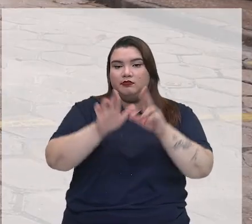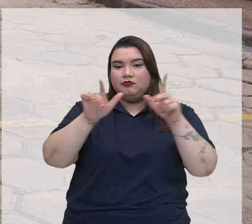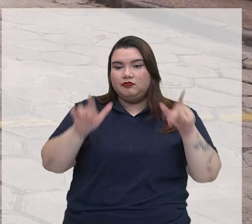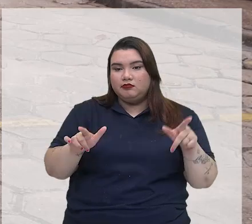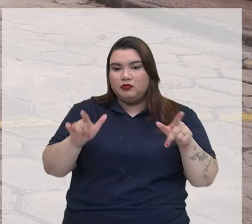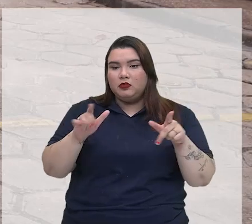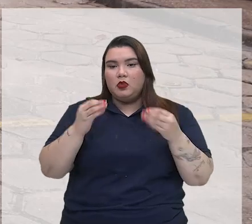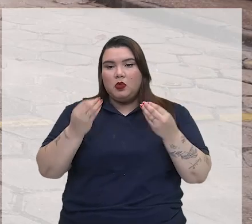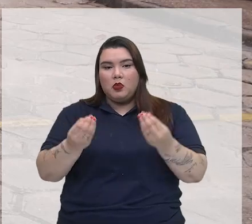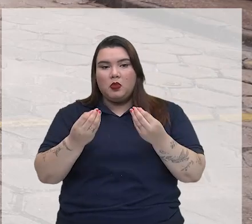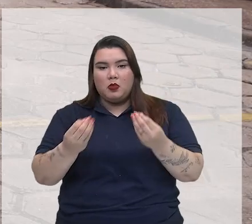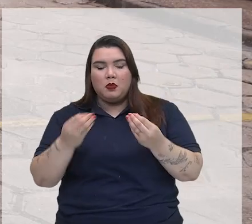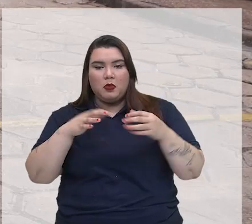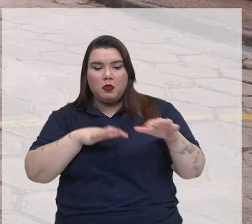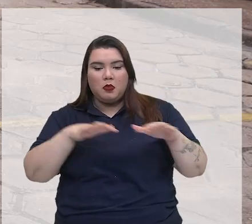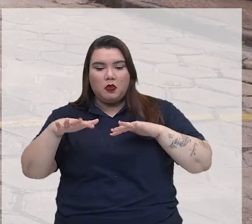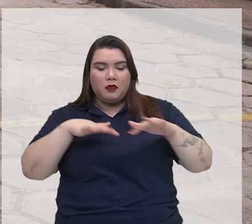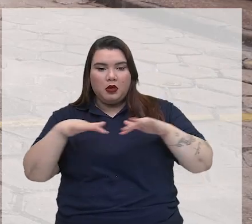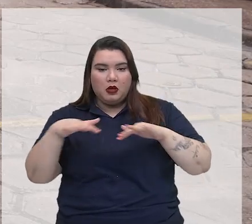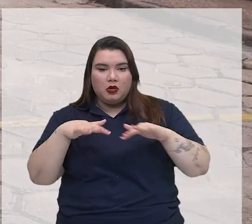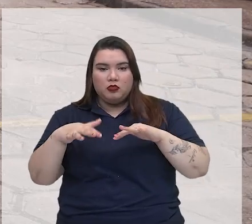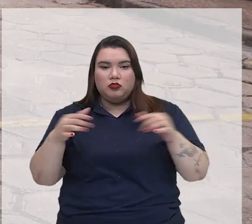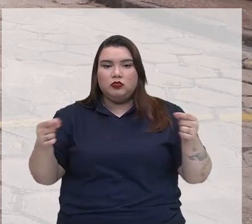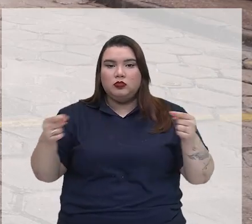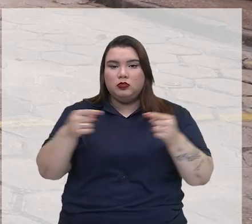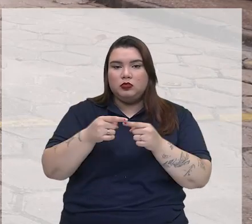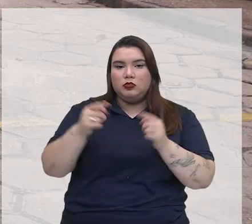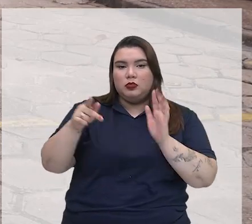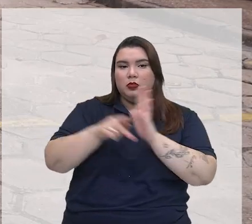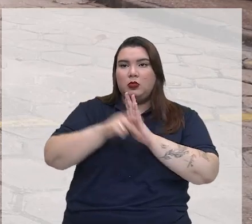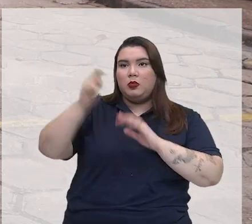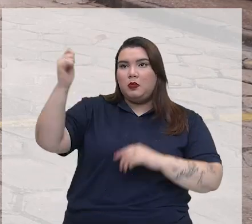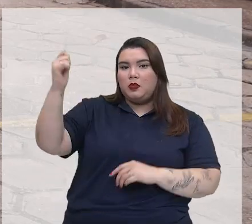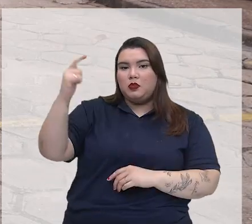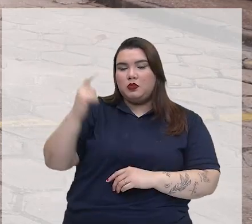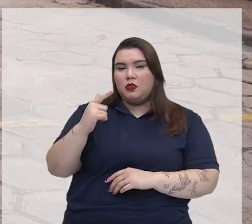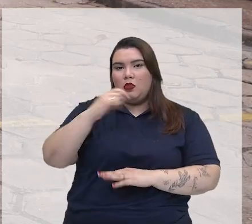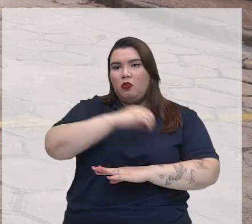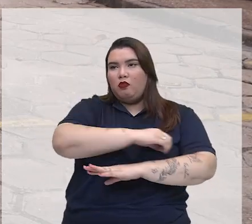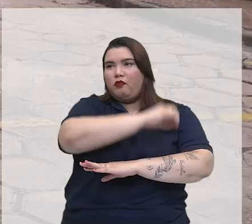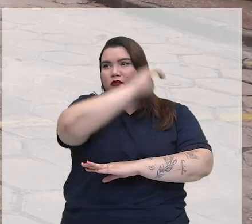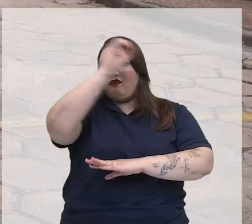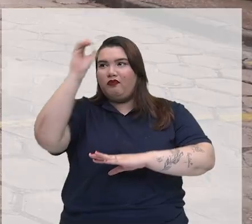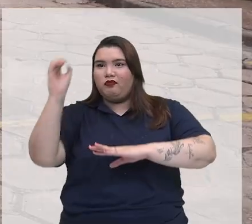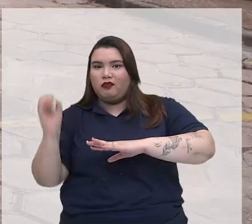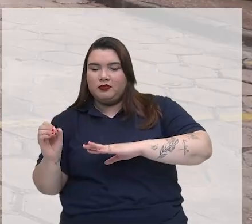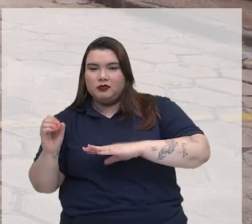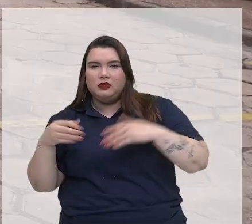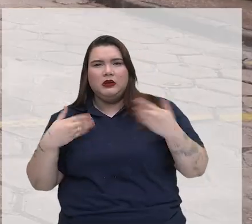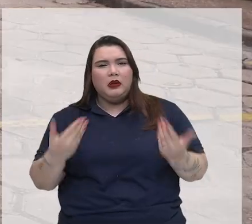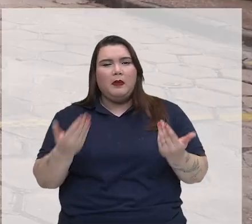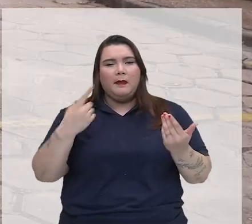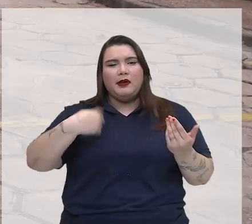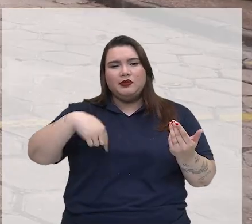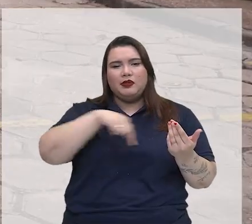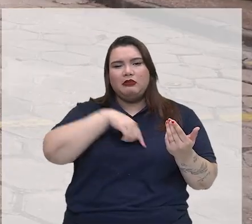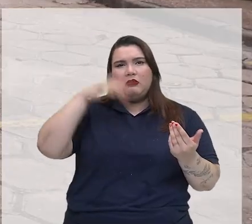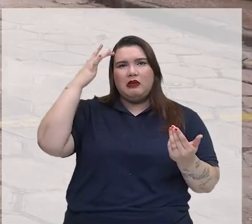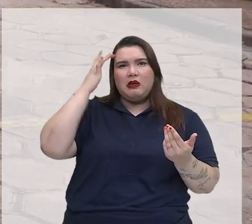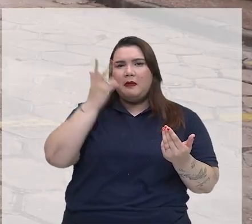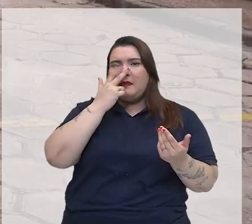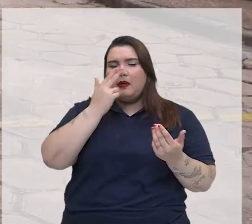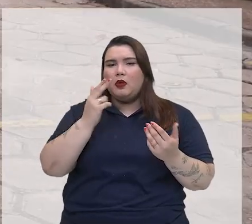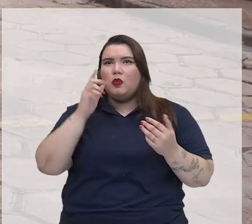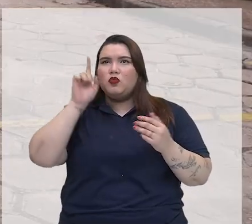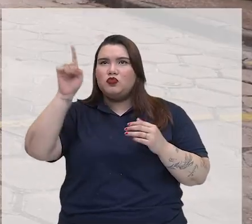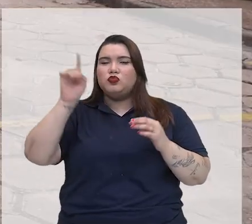na posição da minha sombra tem a ver com o movimento aparente do Sol. temos a impressão de que o Sol se move lá